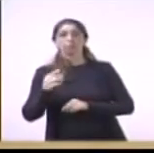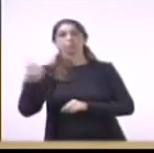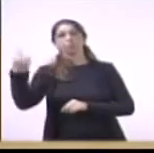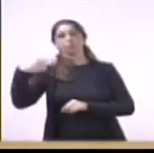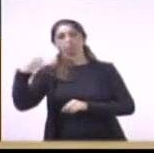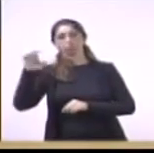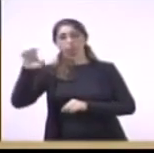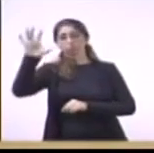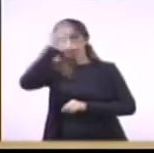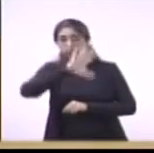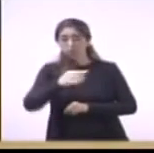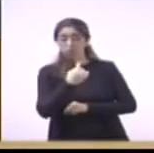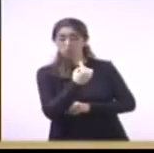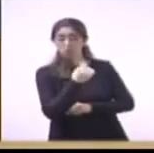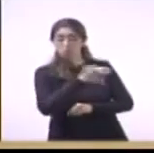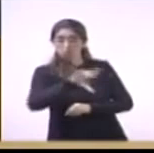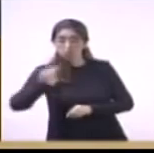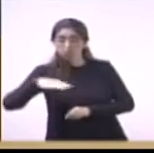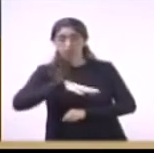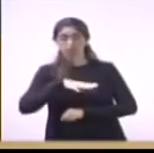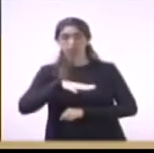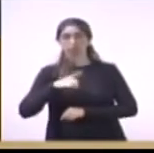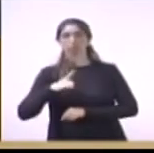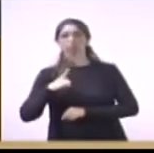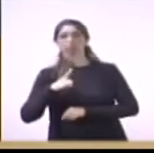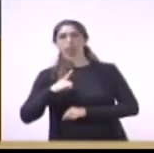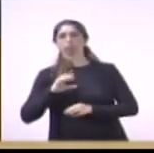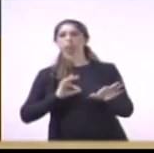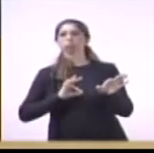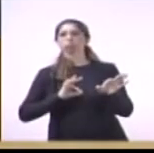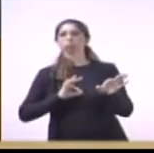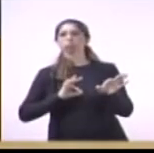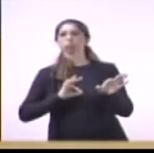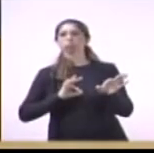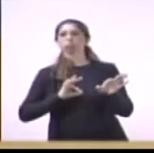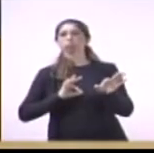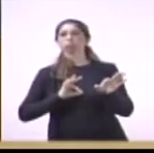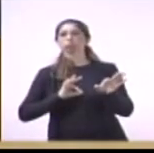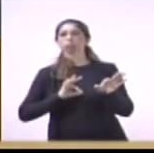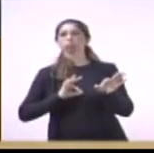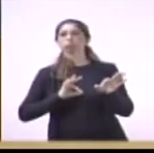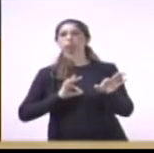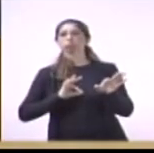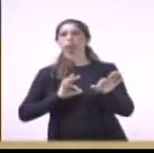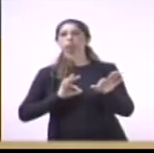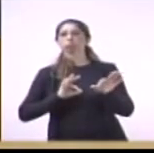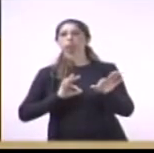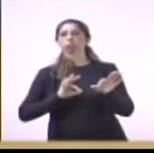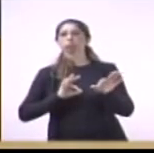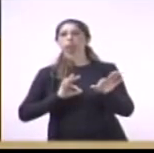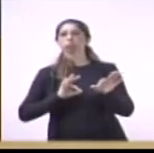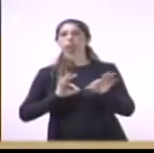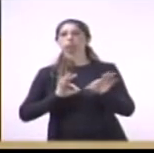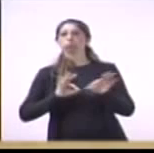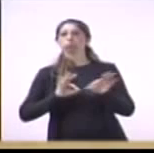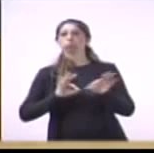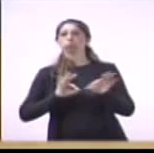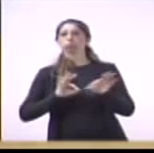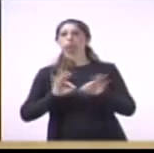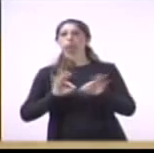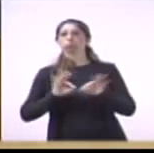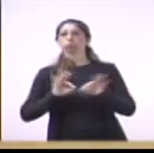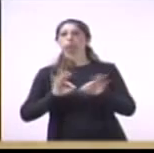né? Então, o que acontece? Realmente, o nosso plano não tinha nada, mas são brechas. Como o André e outras pessoas experientes que vêm